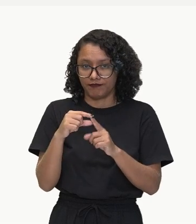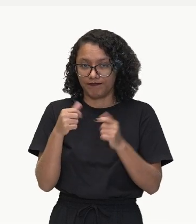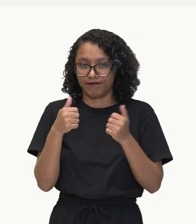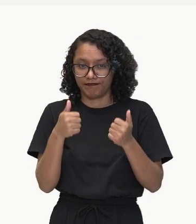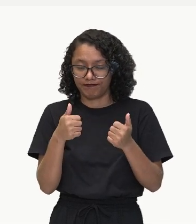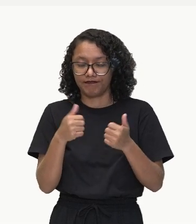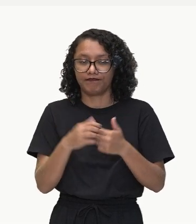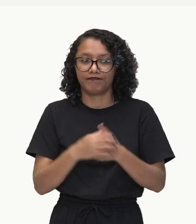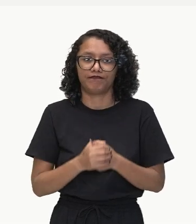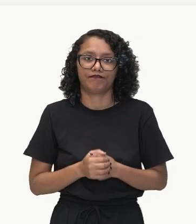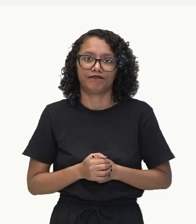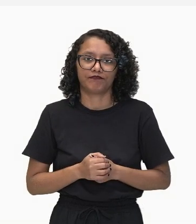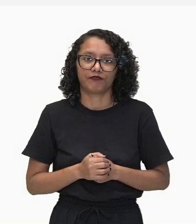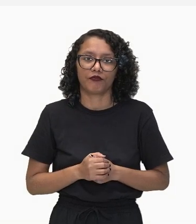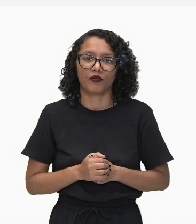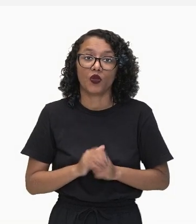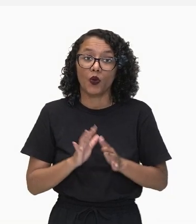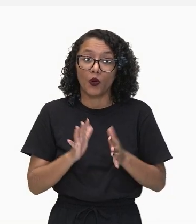bem. Agora observe aqui